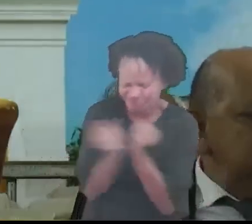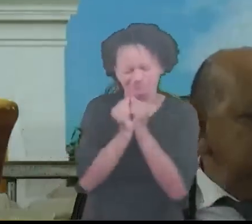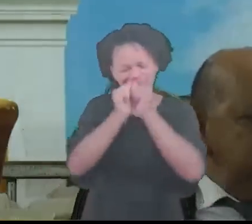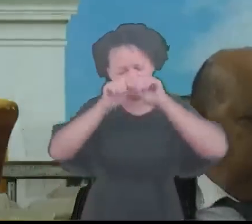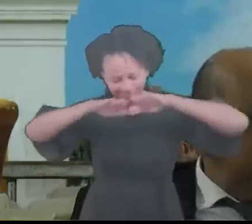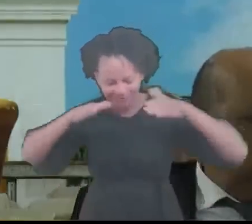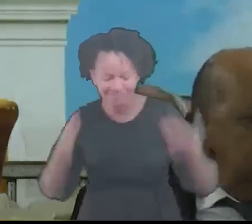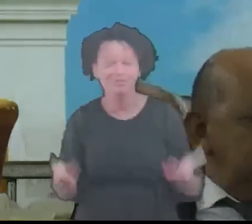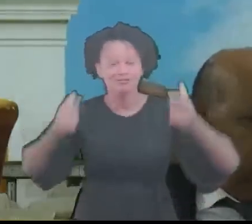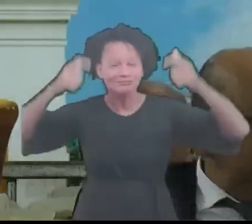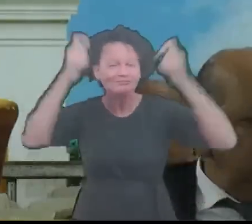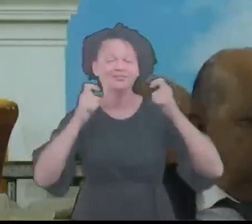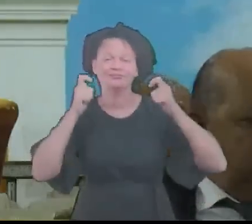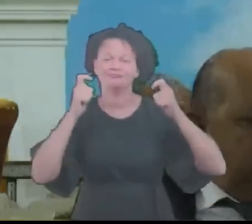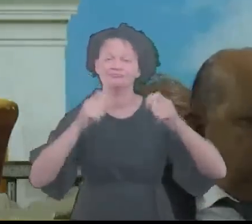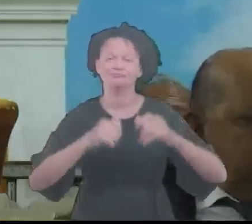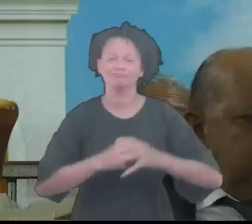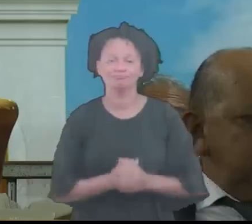rei.